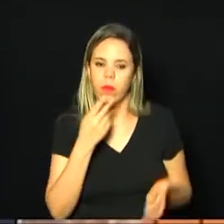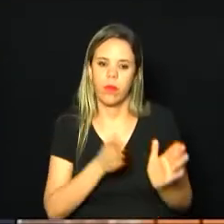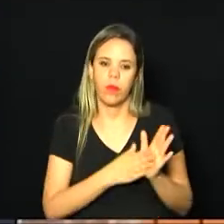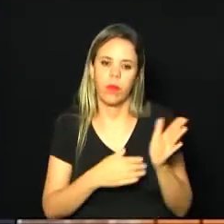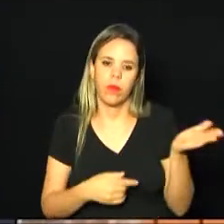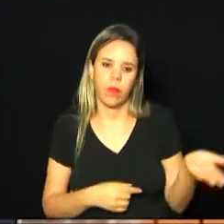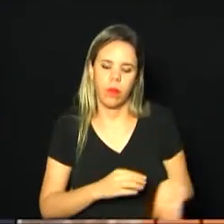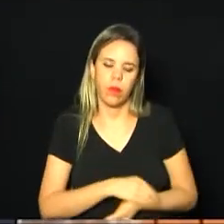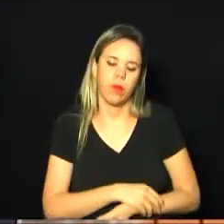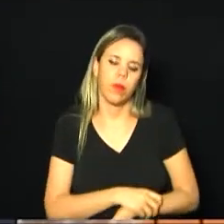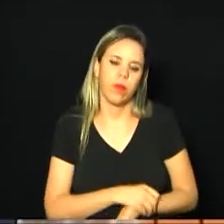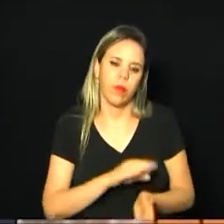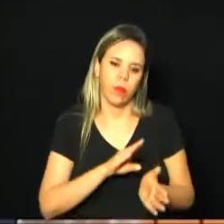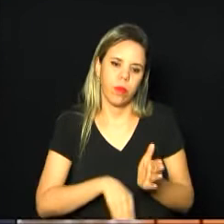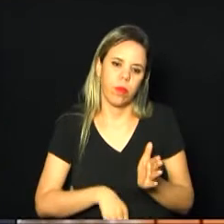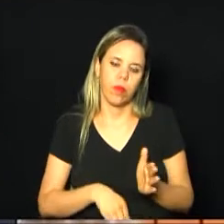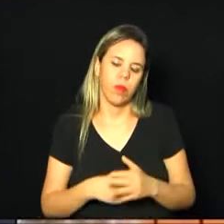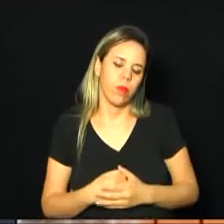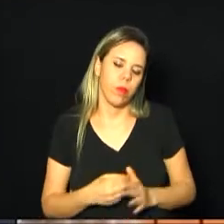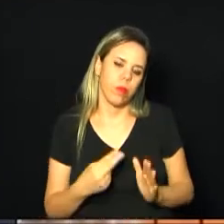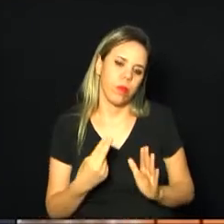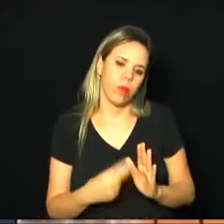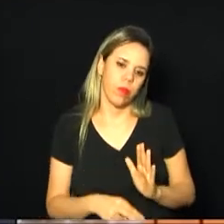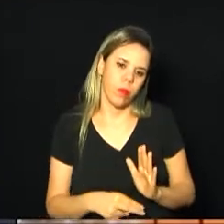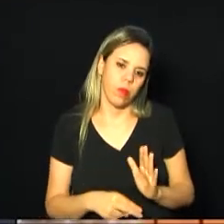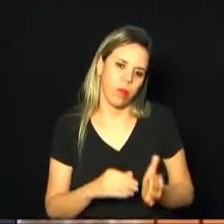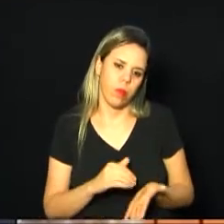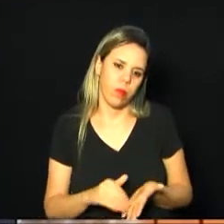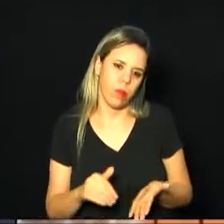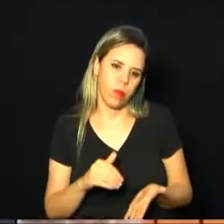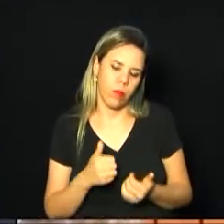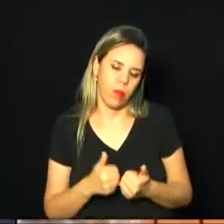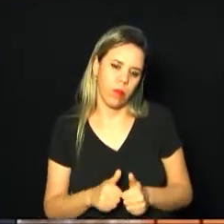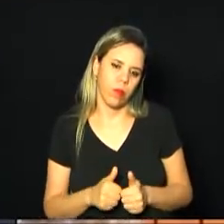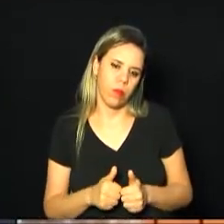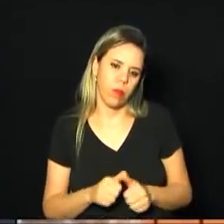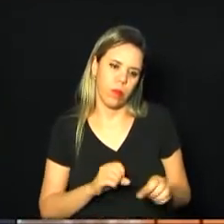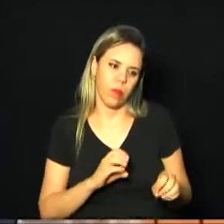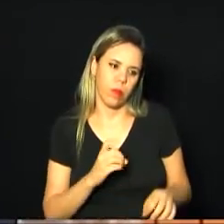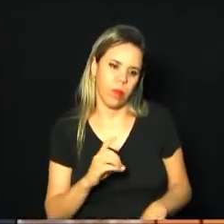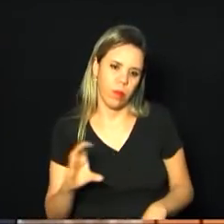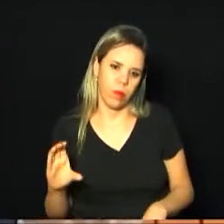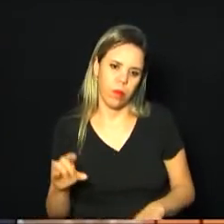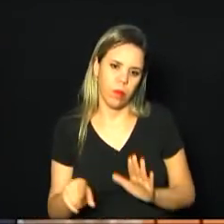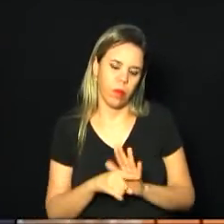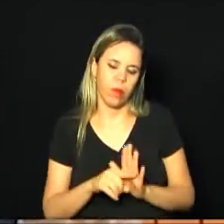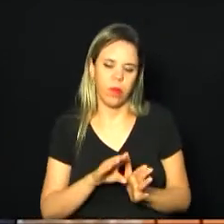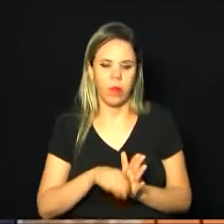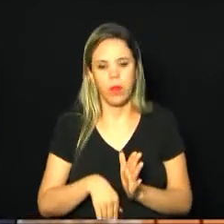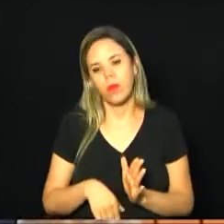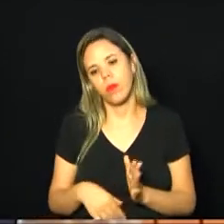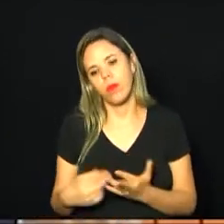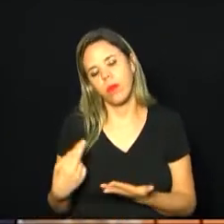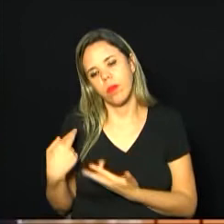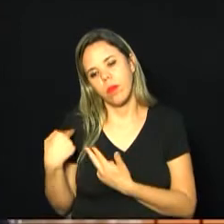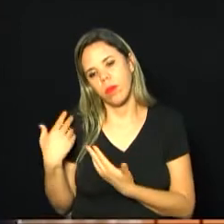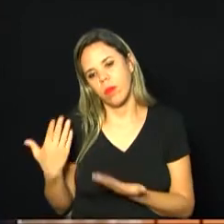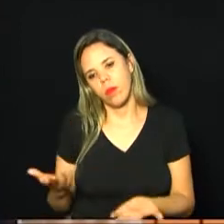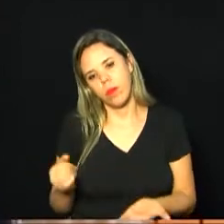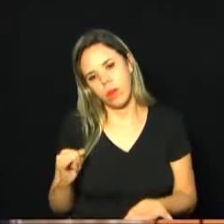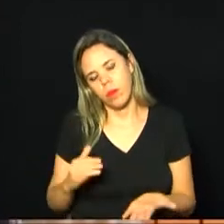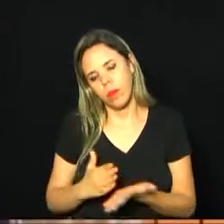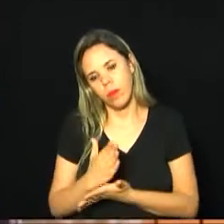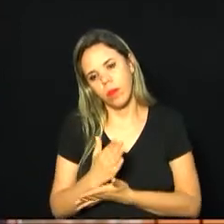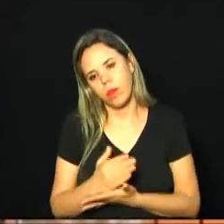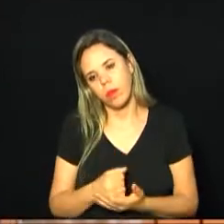proposto retirar a menção da secretaria de Transportes e da ideia que desse parágrafo que vai ficar se